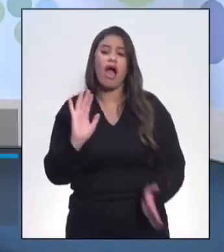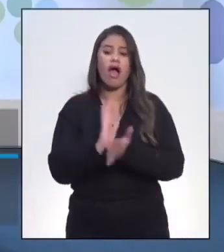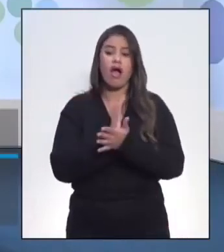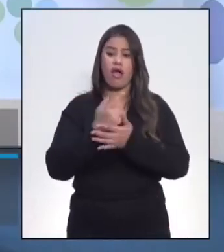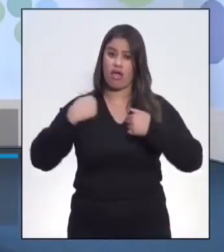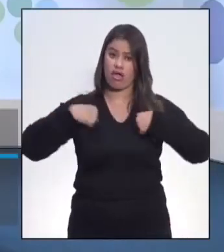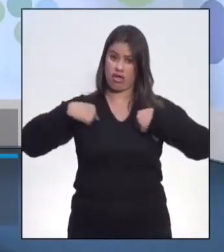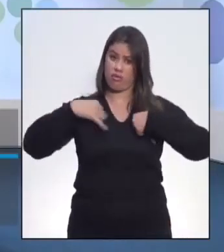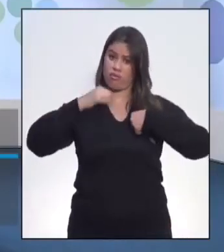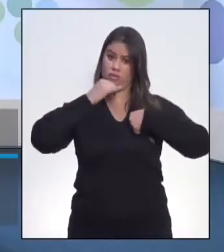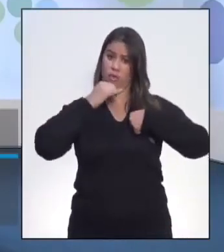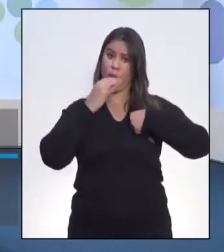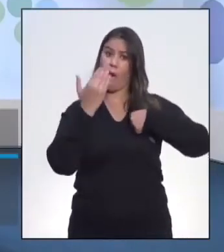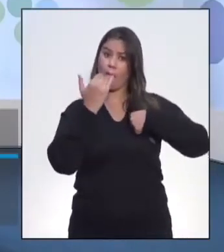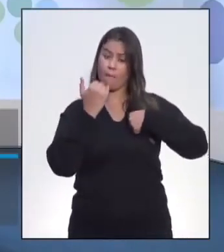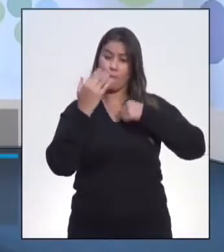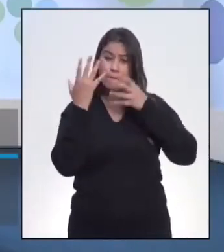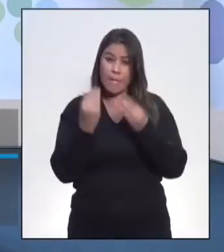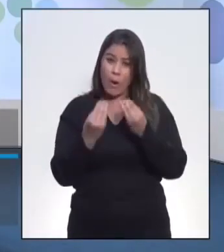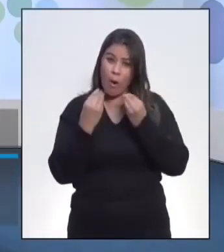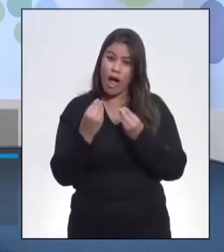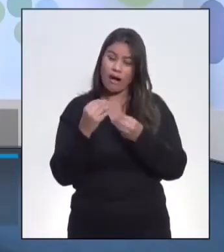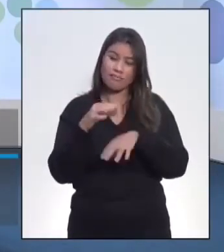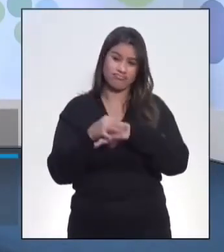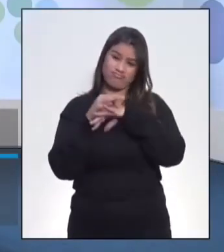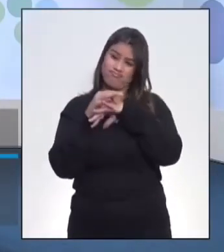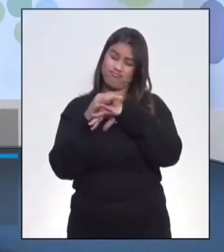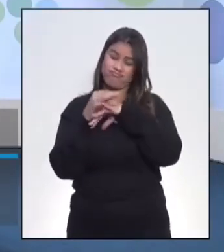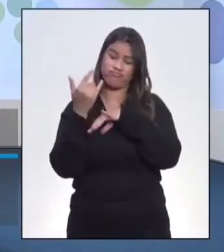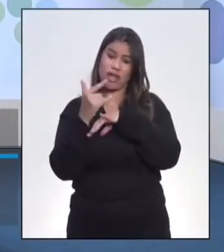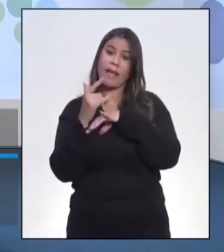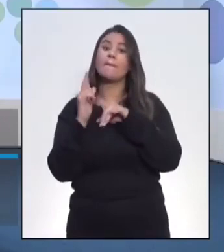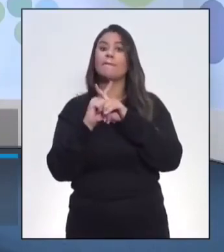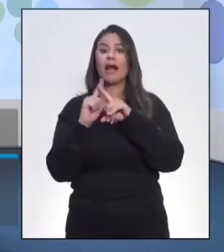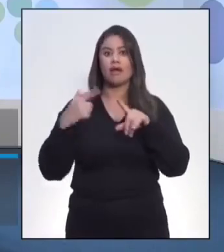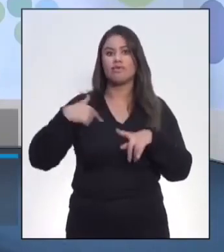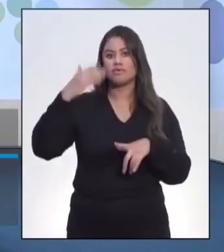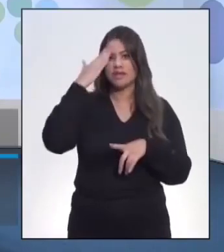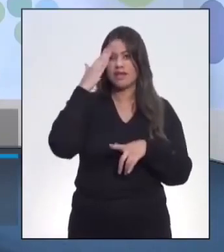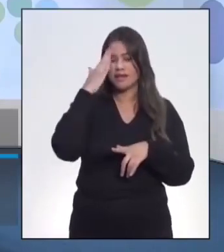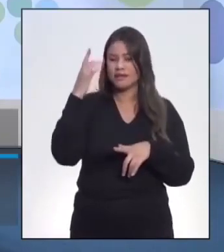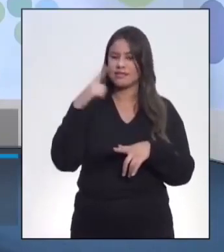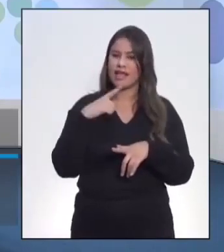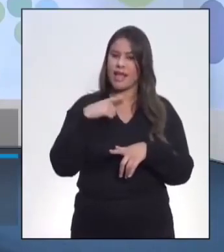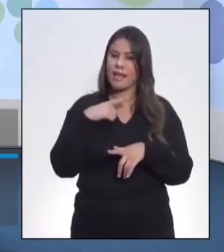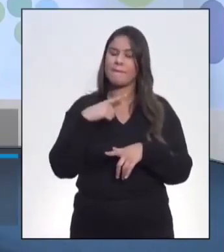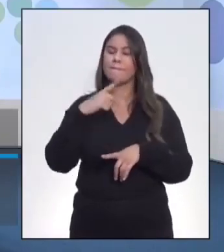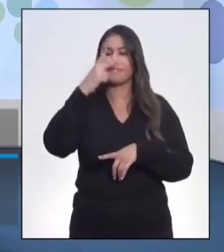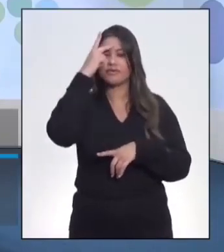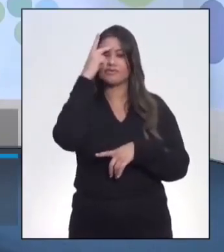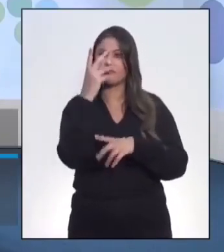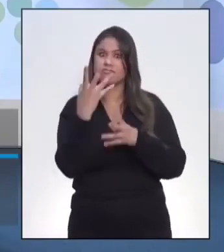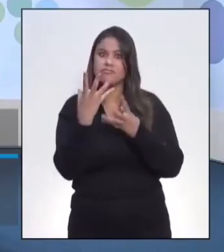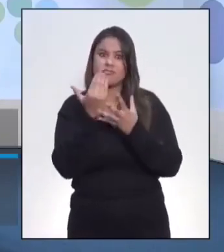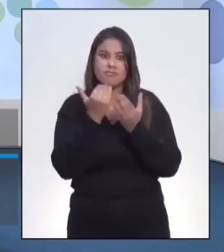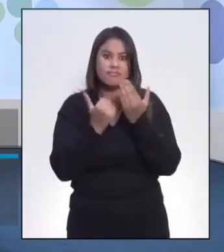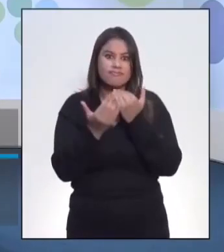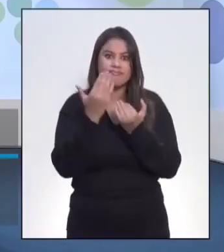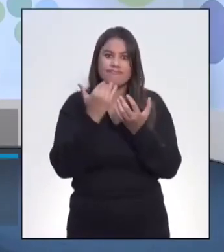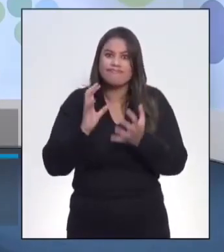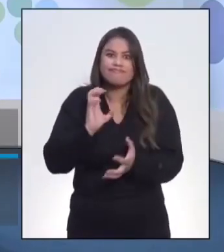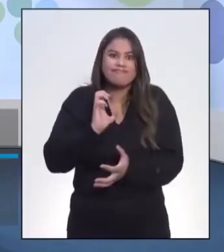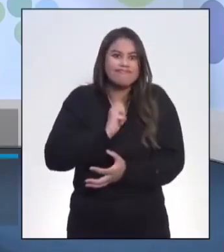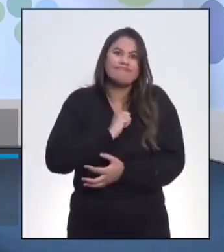consome bastante, que gosta, enfim, tudo bem? Então, em média, tá? Média, cada brasileiro consumiu